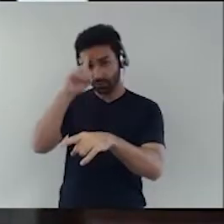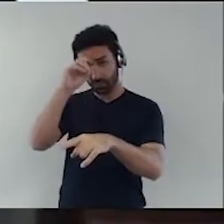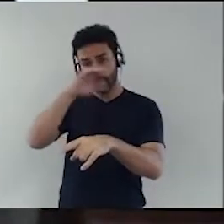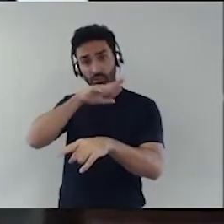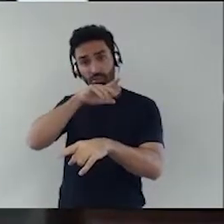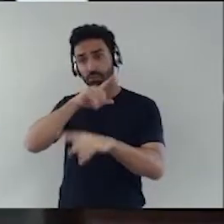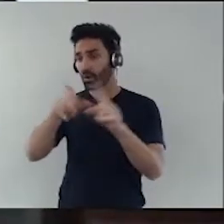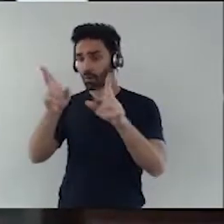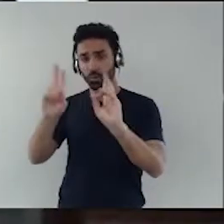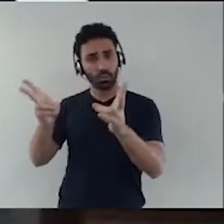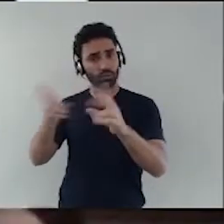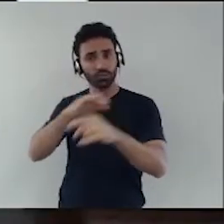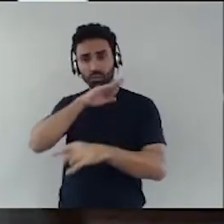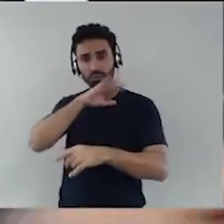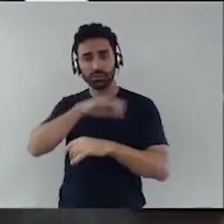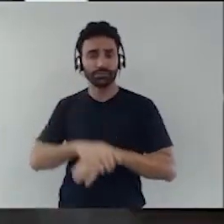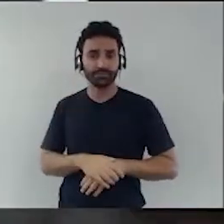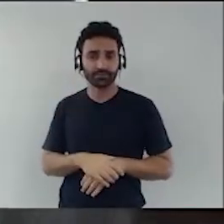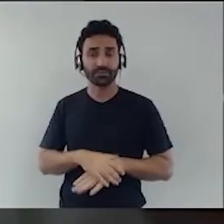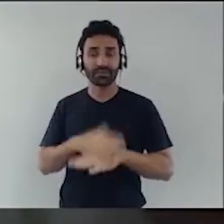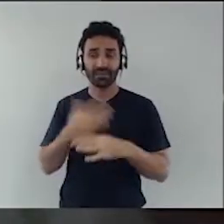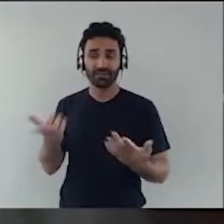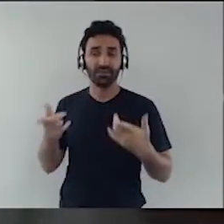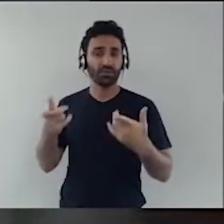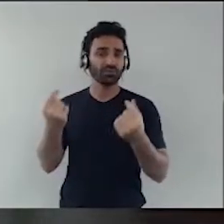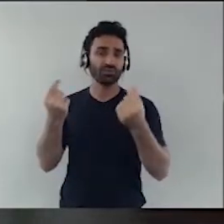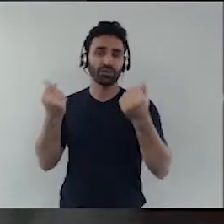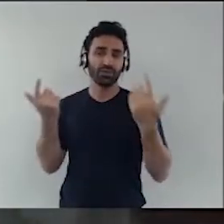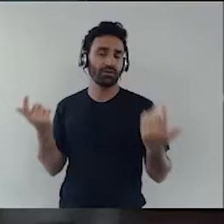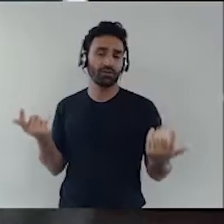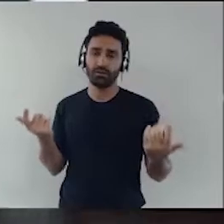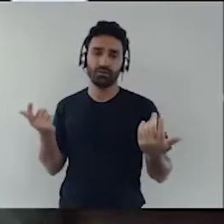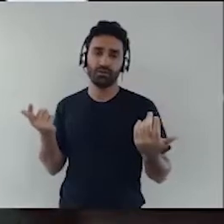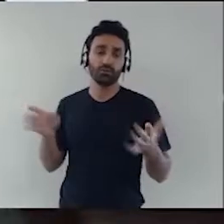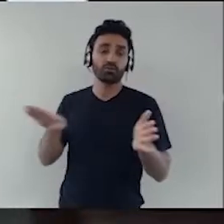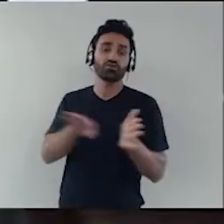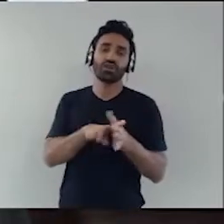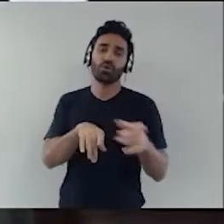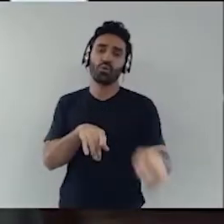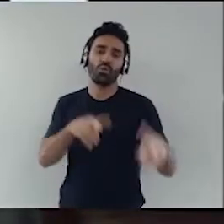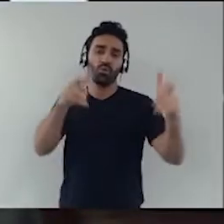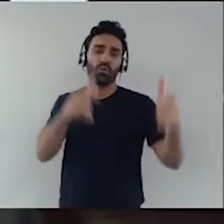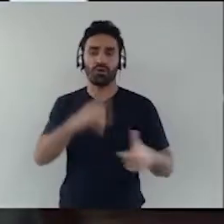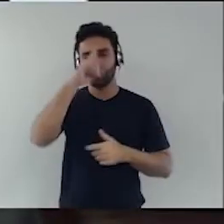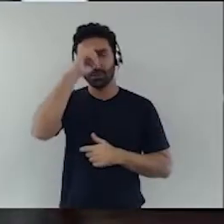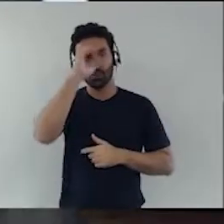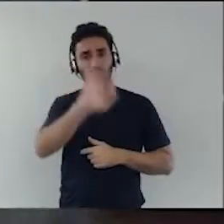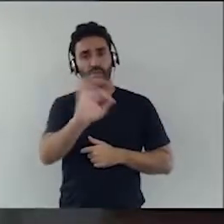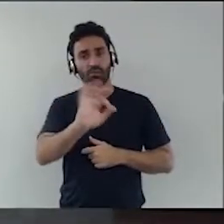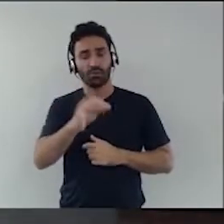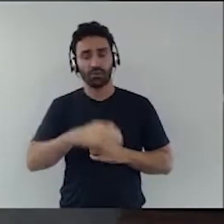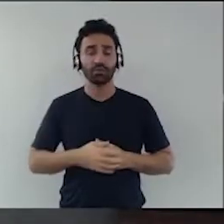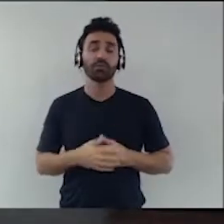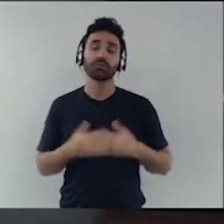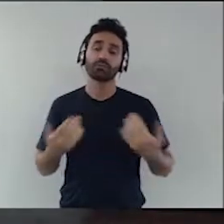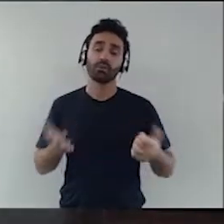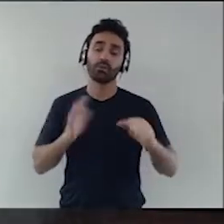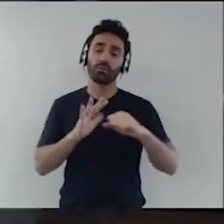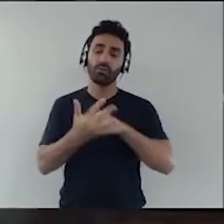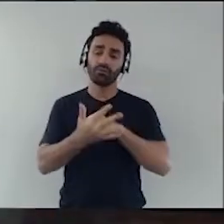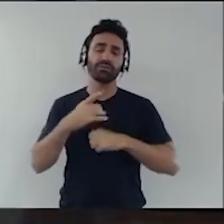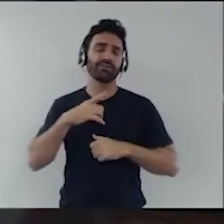continua ruim. Então, esse dinheiro não apareceu na ponta. E aí tem um complicador, porque a Covid tem